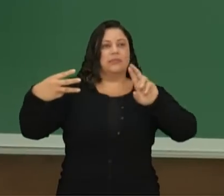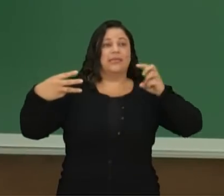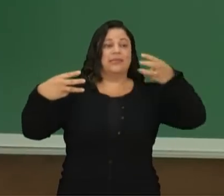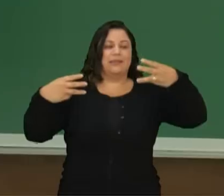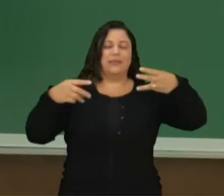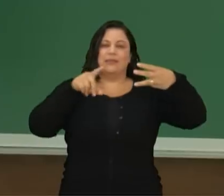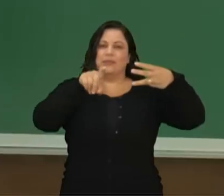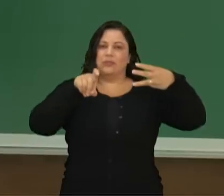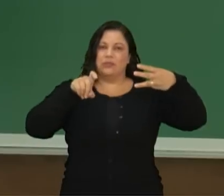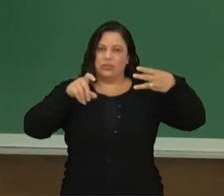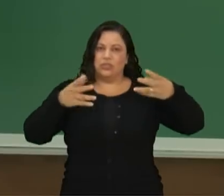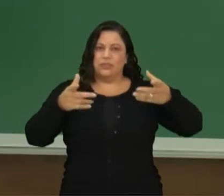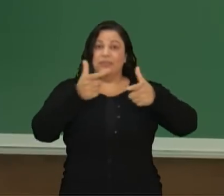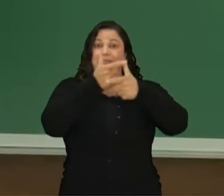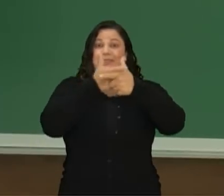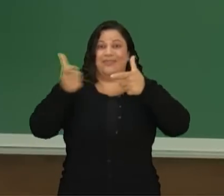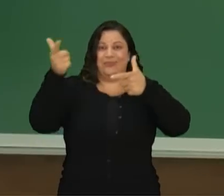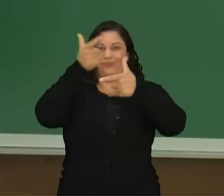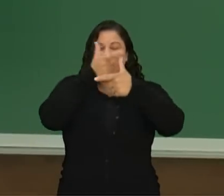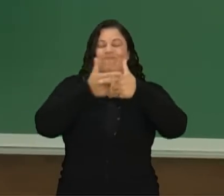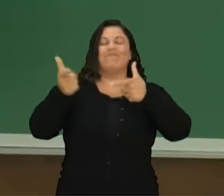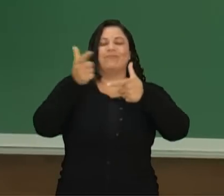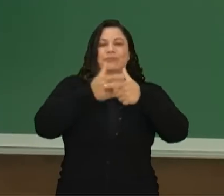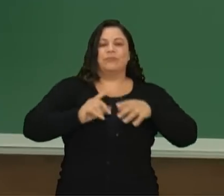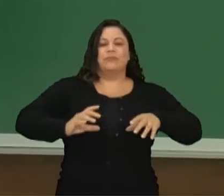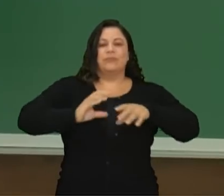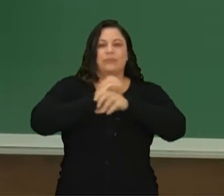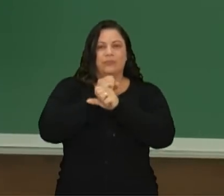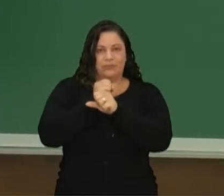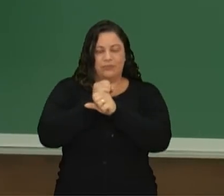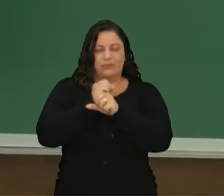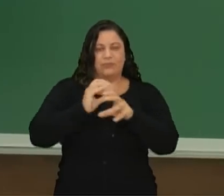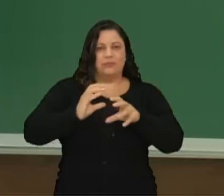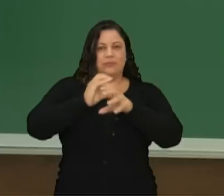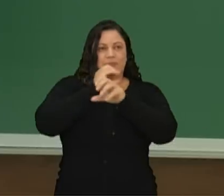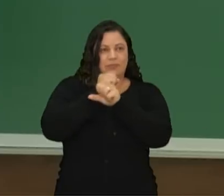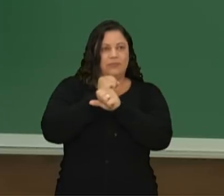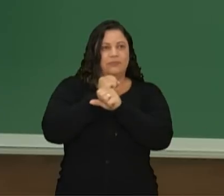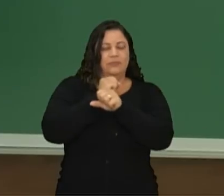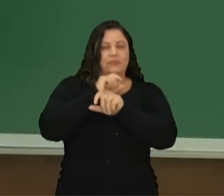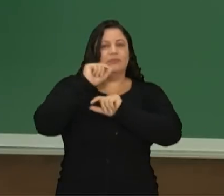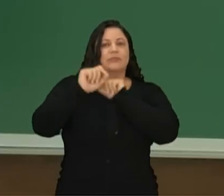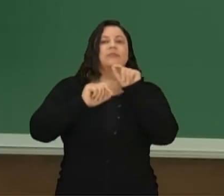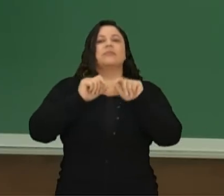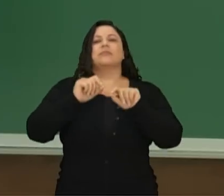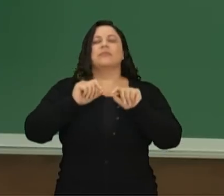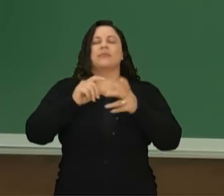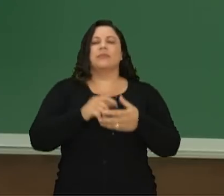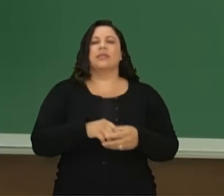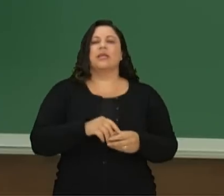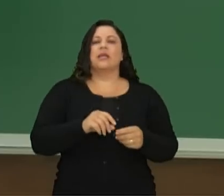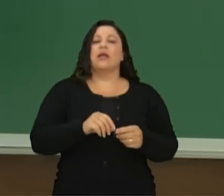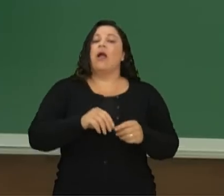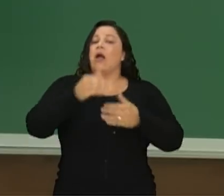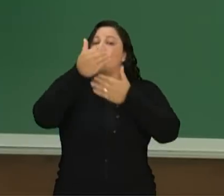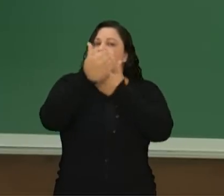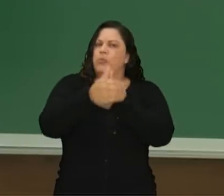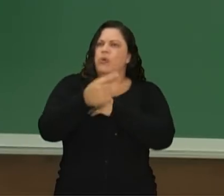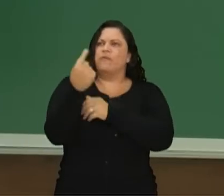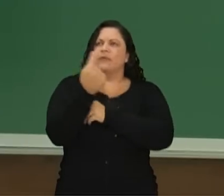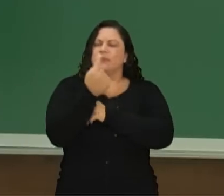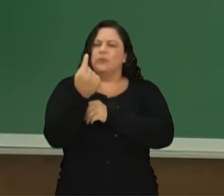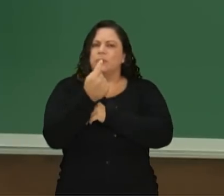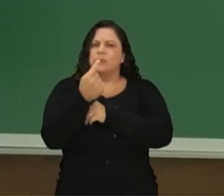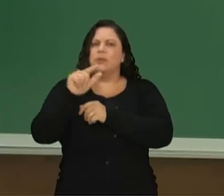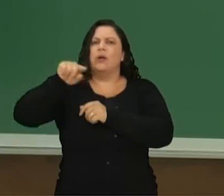3x, dividido pela soma dos pesos, que é o peso que uma prova valia 1, a próxima prova tinha